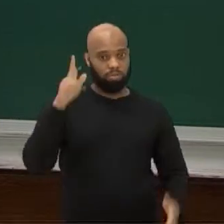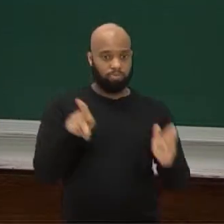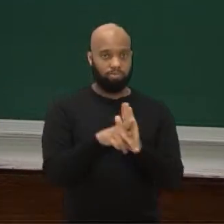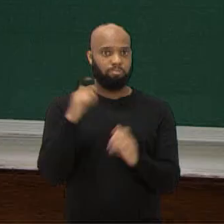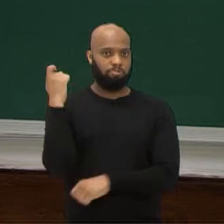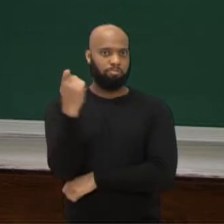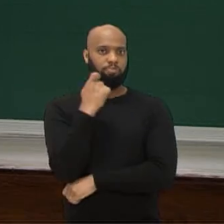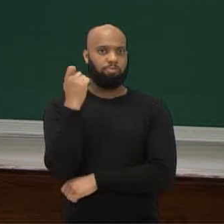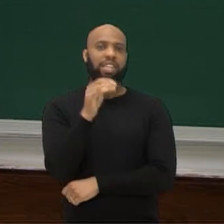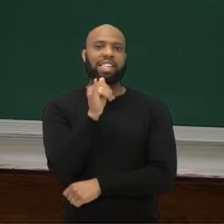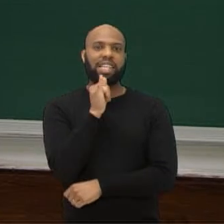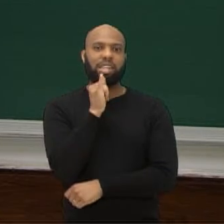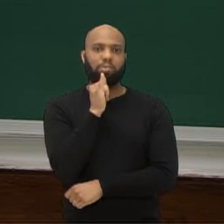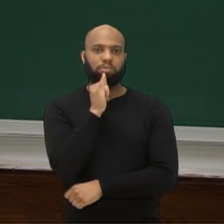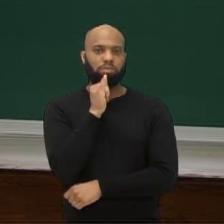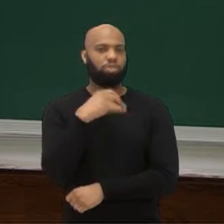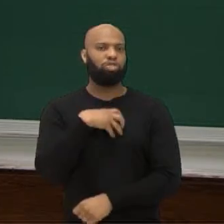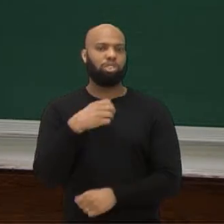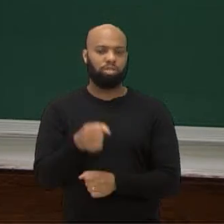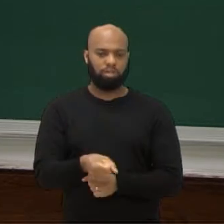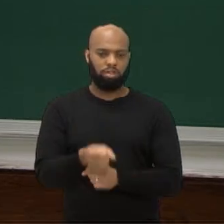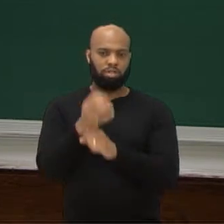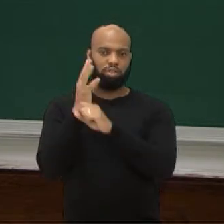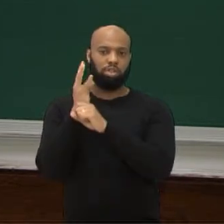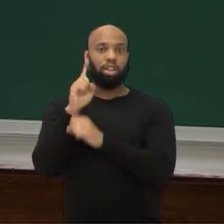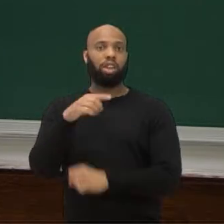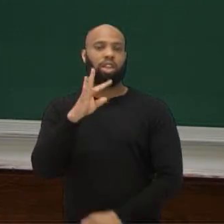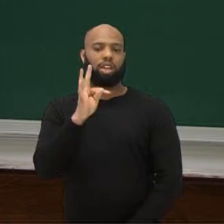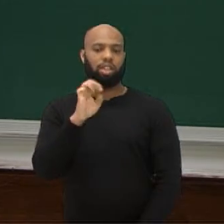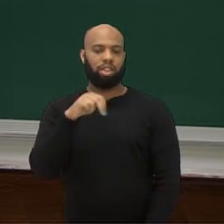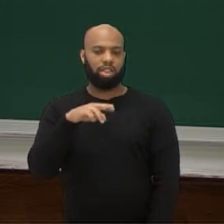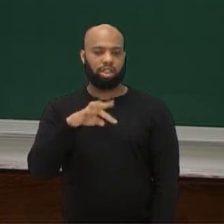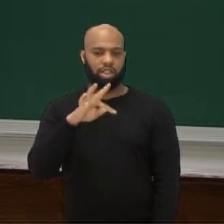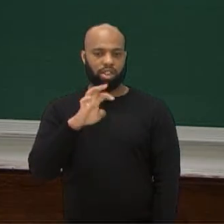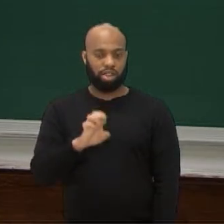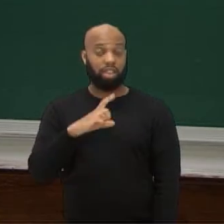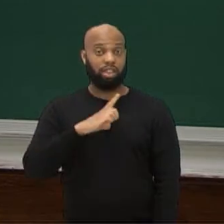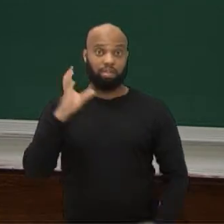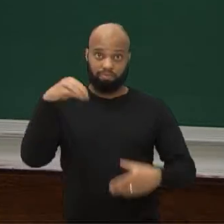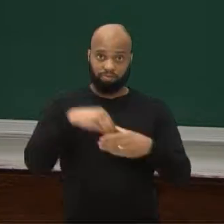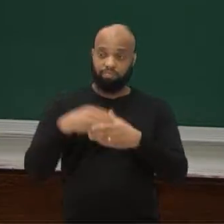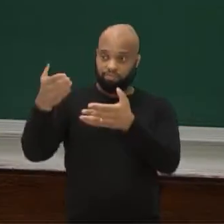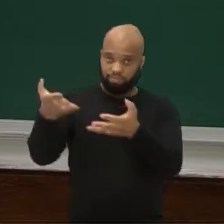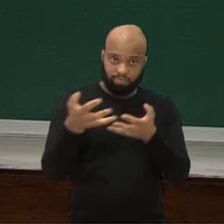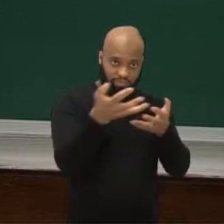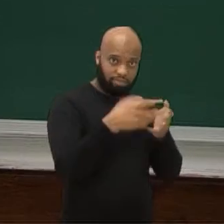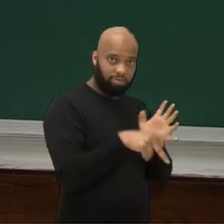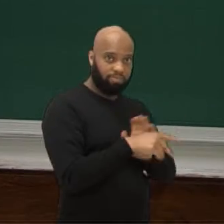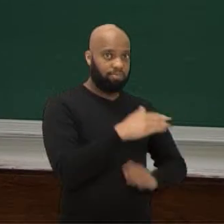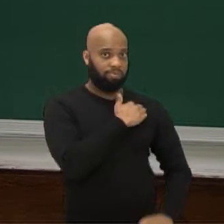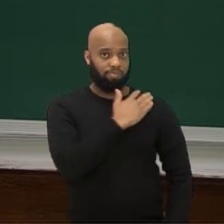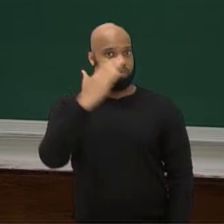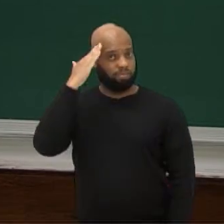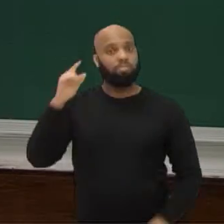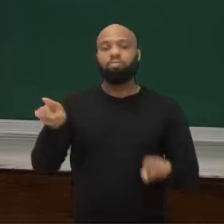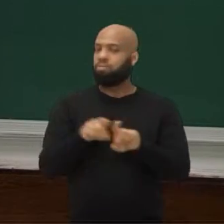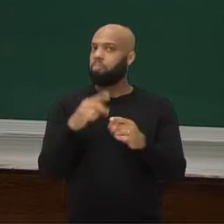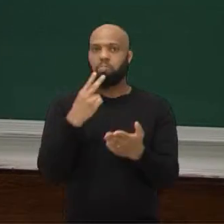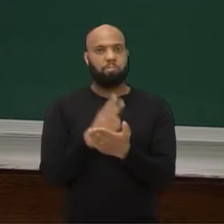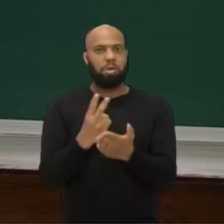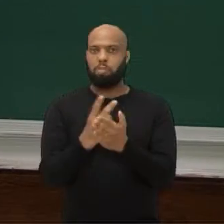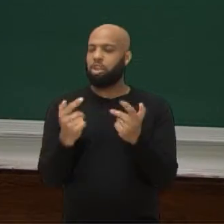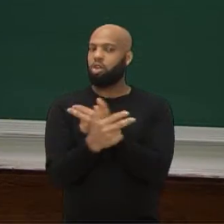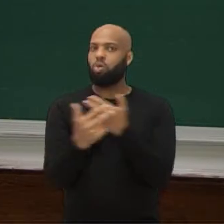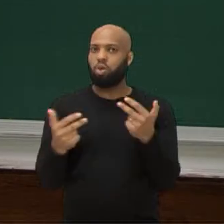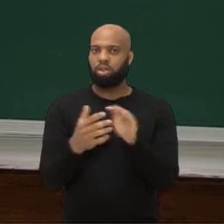um tenente, um exemplo. Ele seria recebido no exército brasileiro como tenente. Tá? Então, os